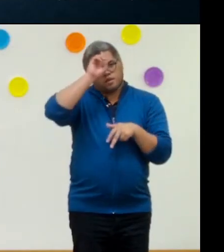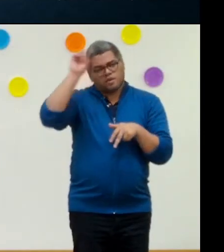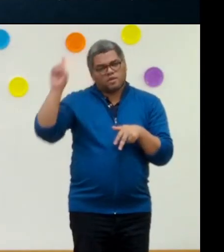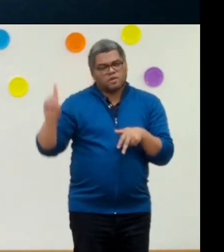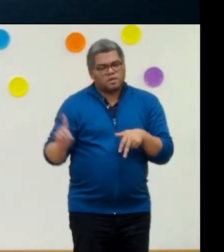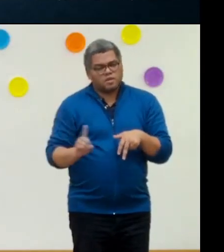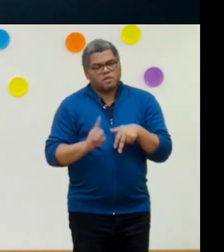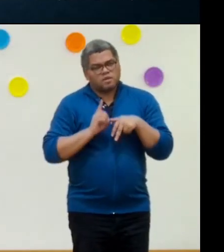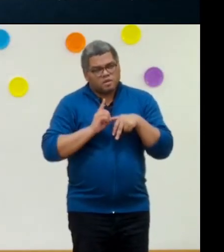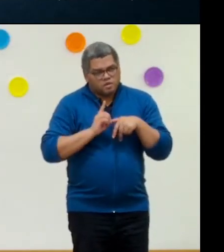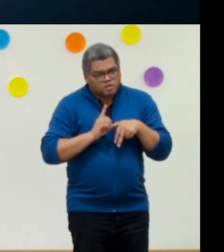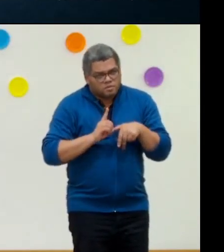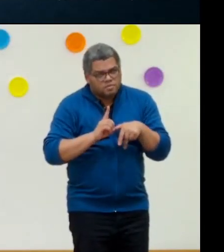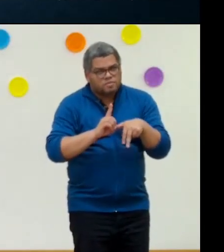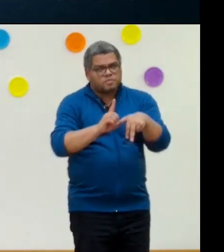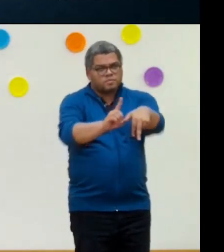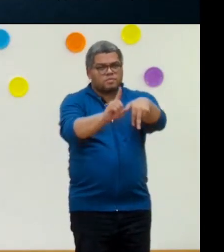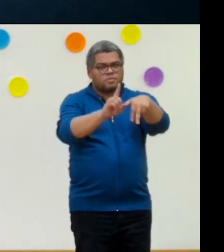com Deus.